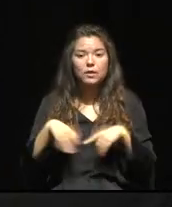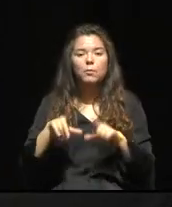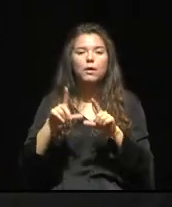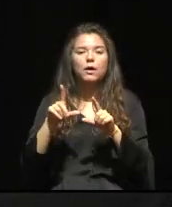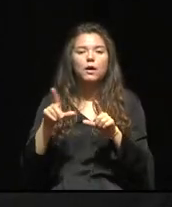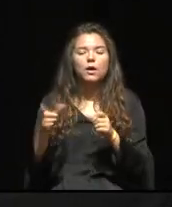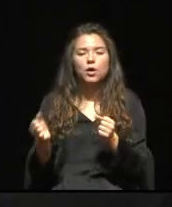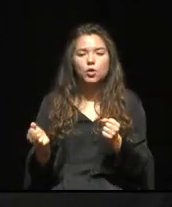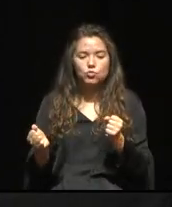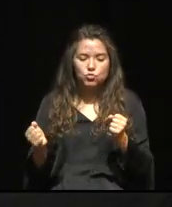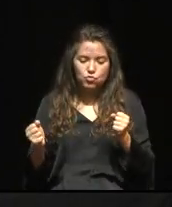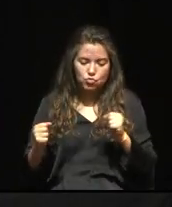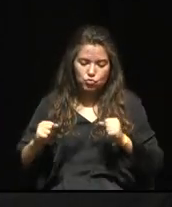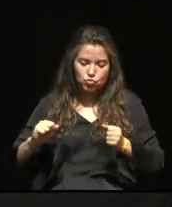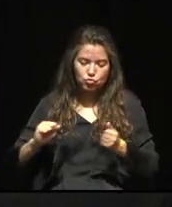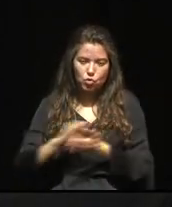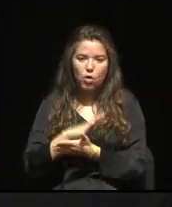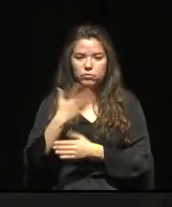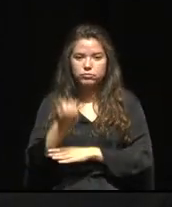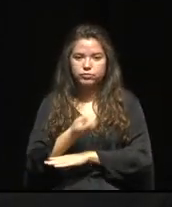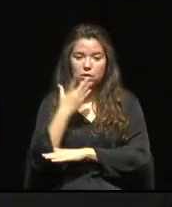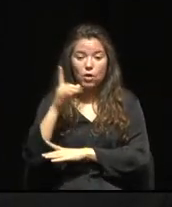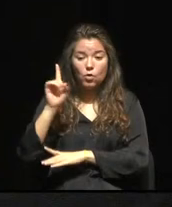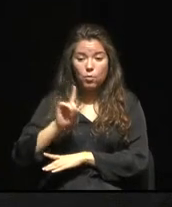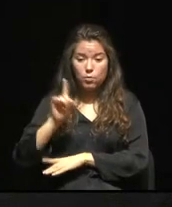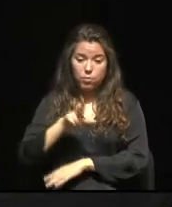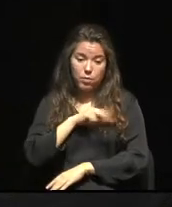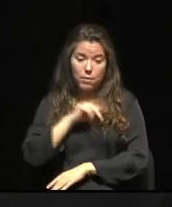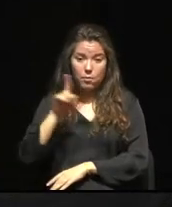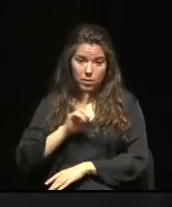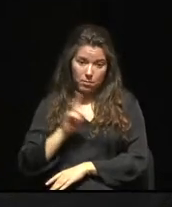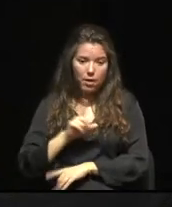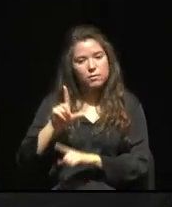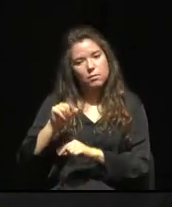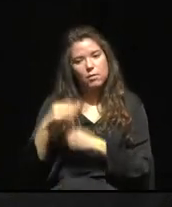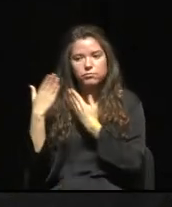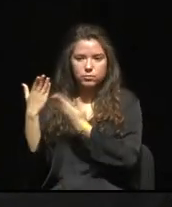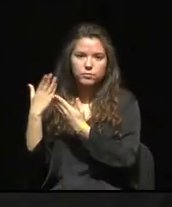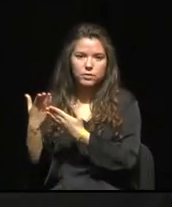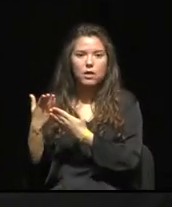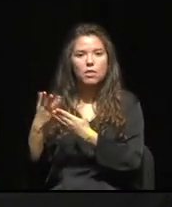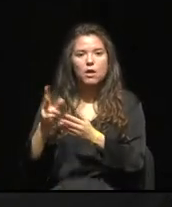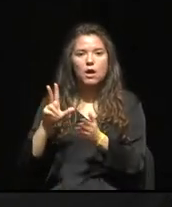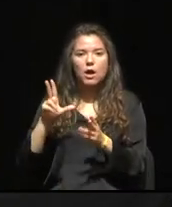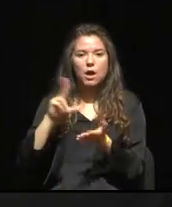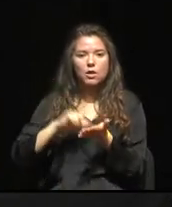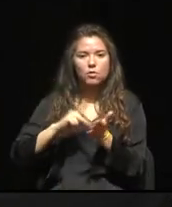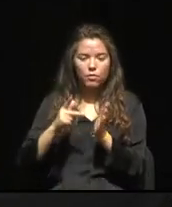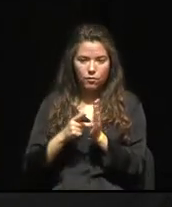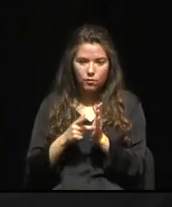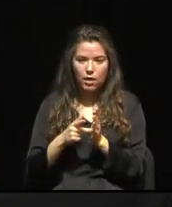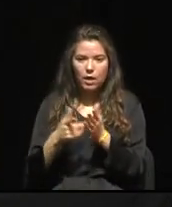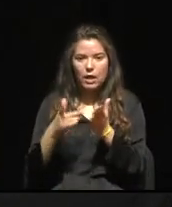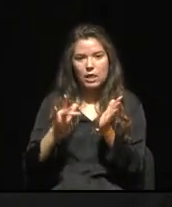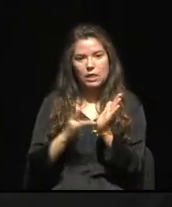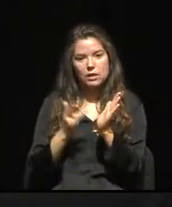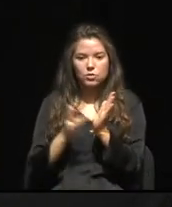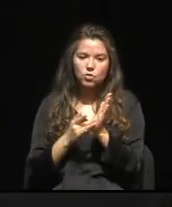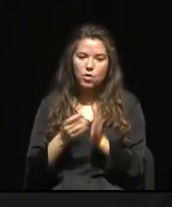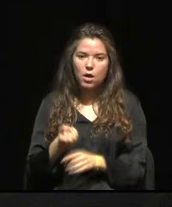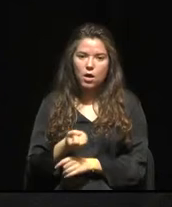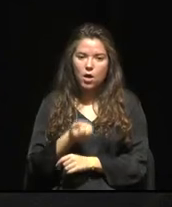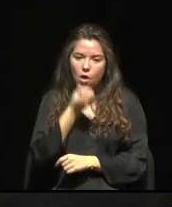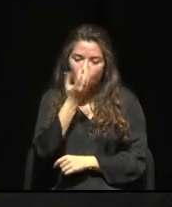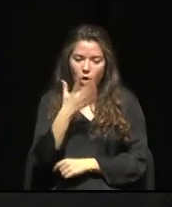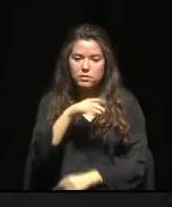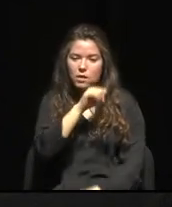florais da adfa com o primeiro prémio e uma menção honrosa no setor de novela no concurso de literatura rosa azul da Câmara Municipal